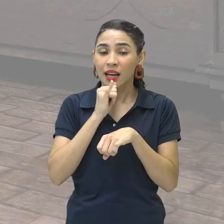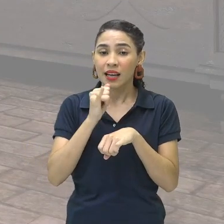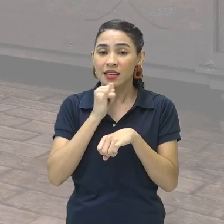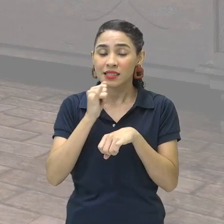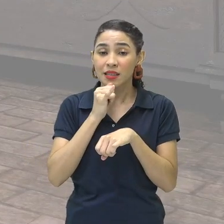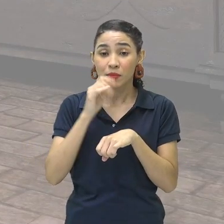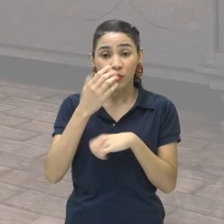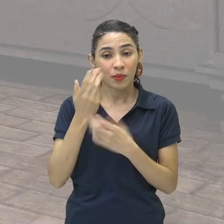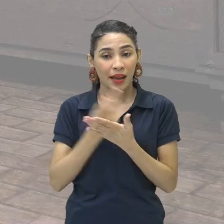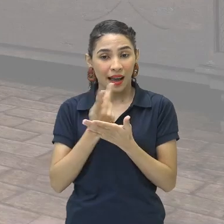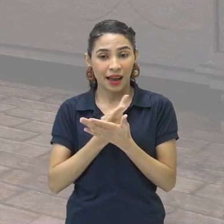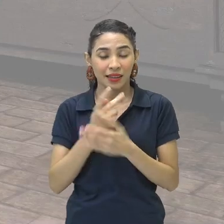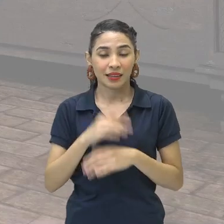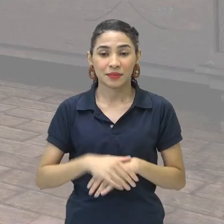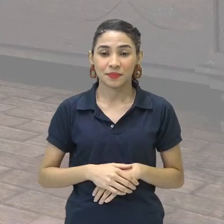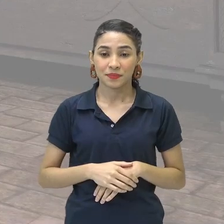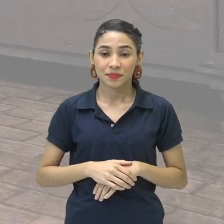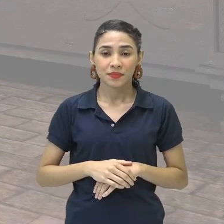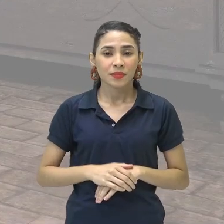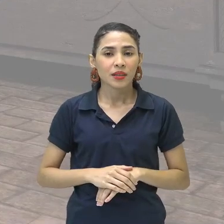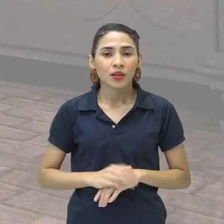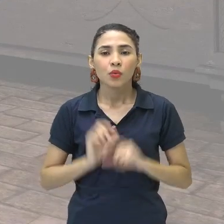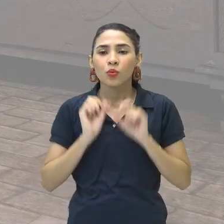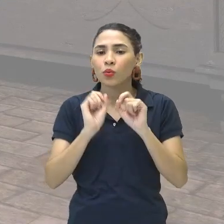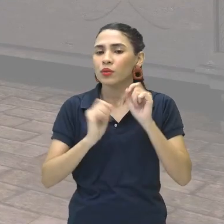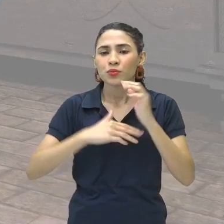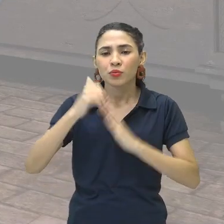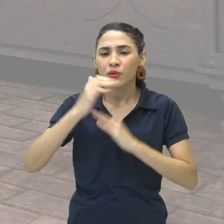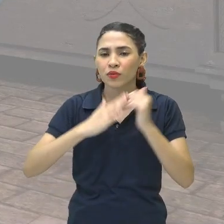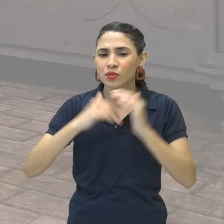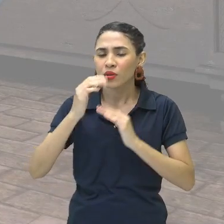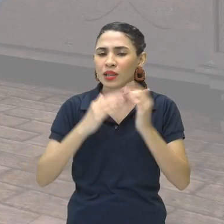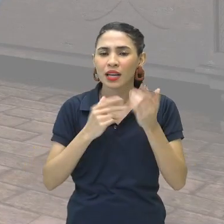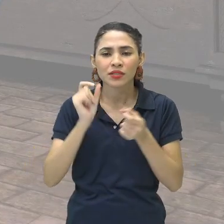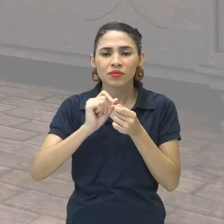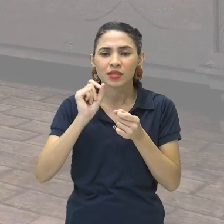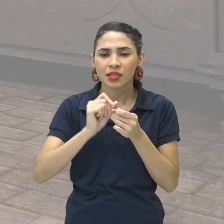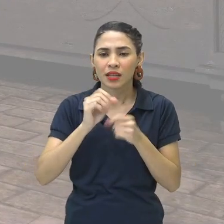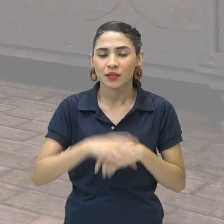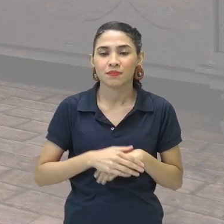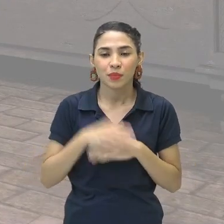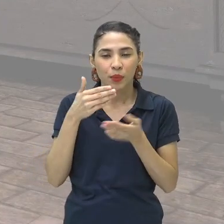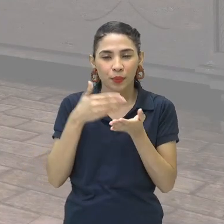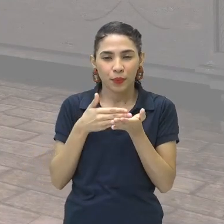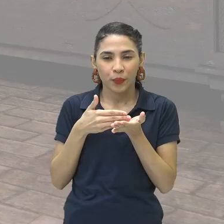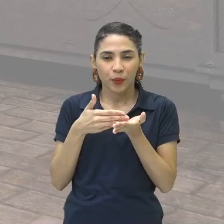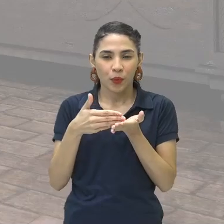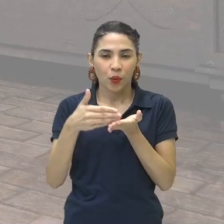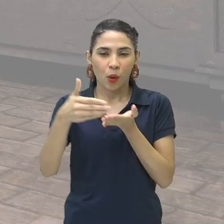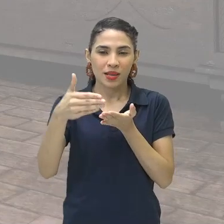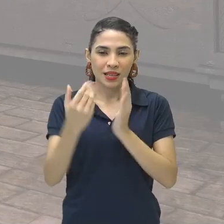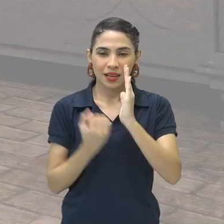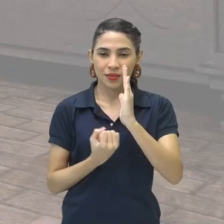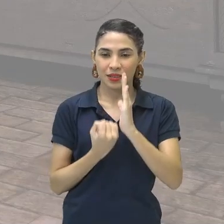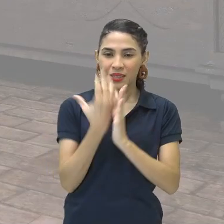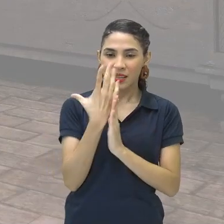charlatões. E aí, o que os alquimistas fizeram? Eles começaram a